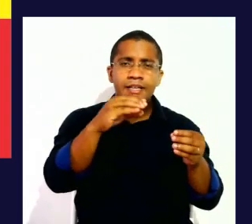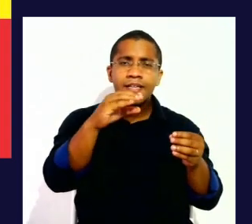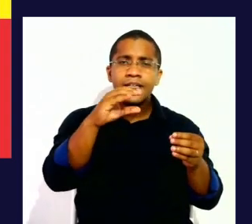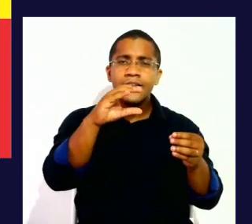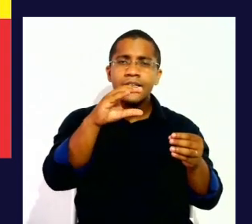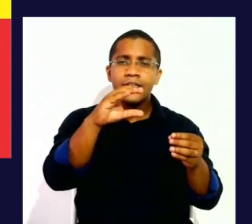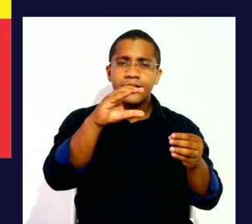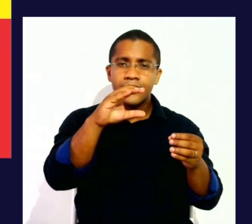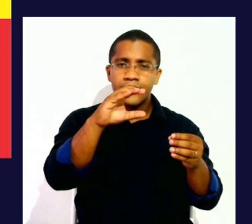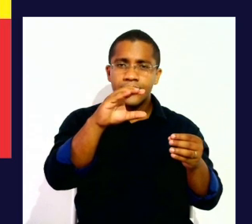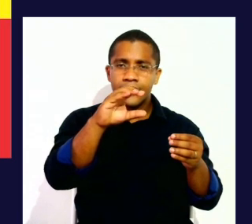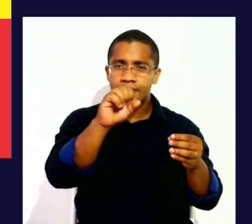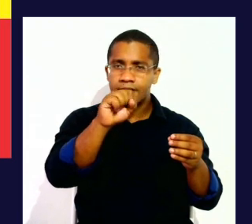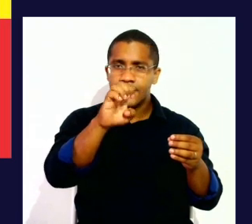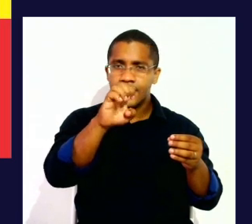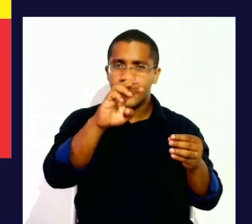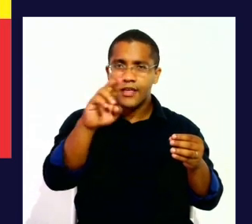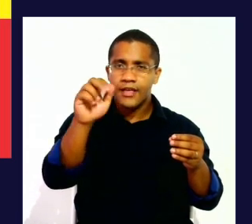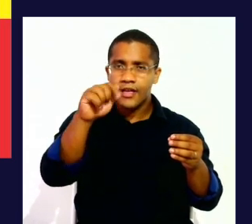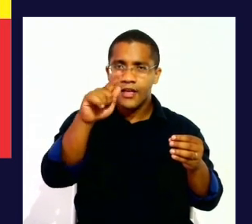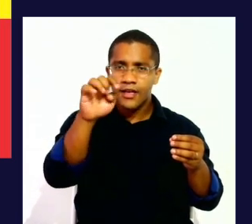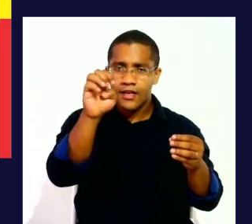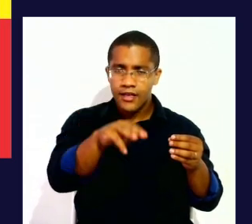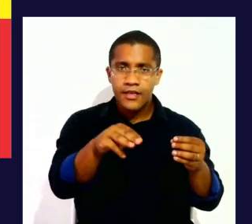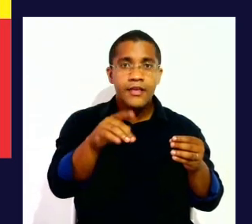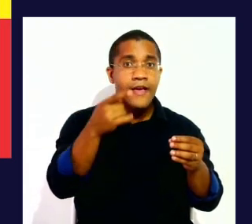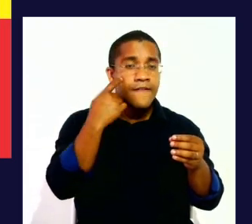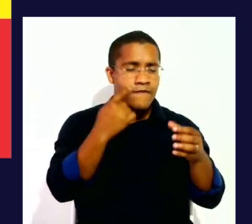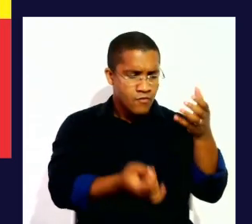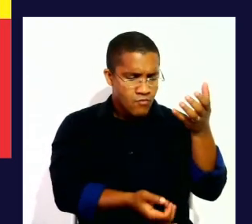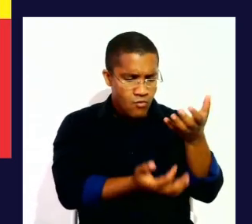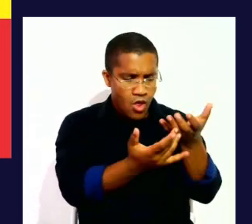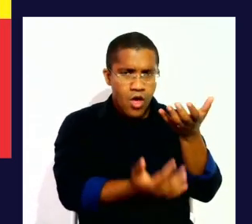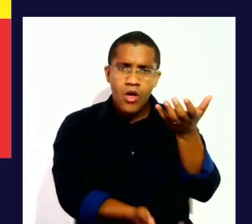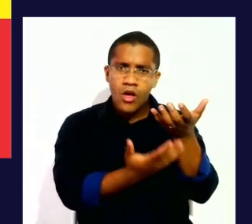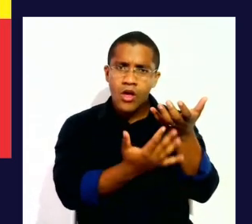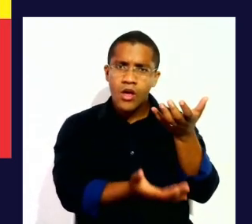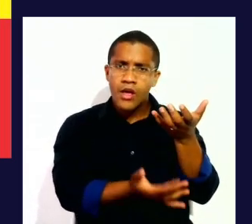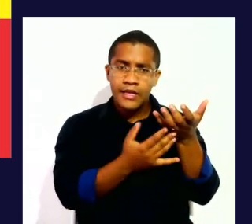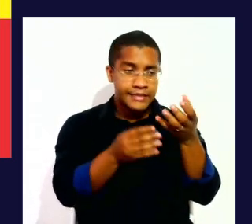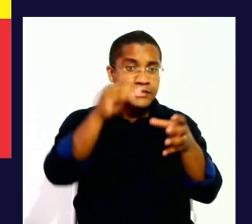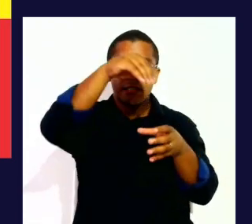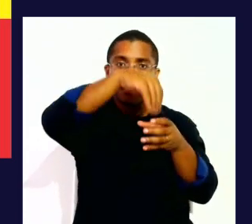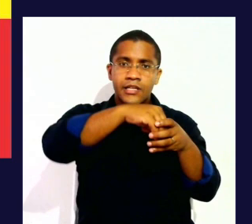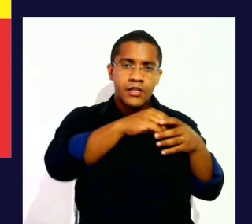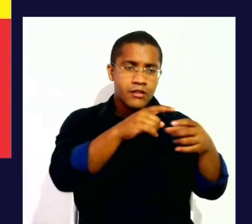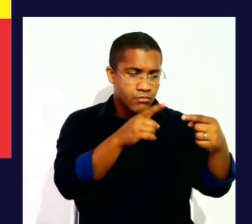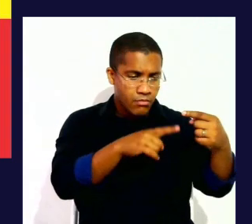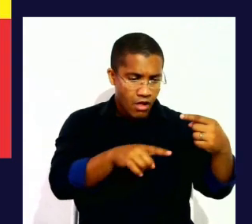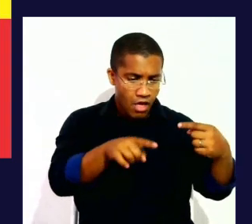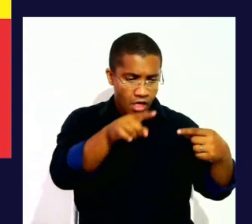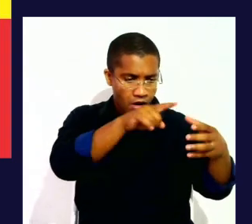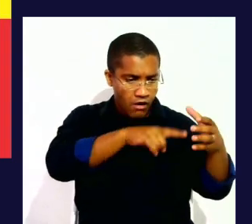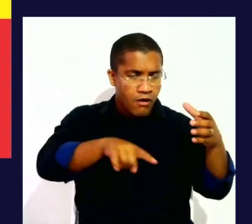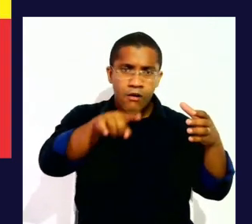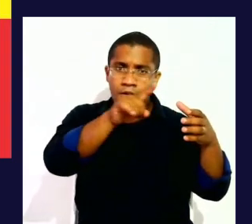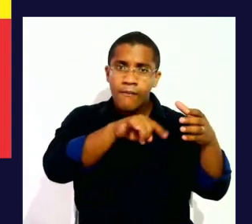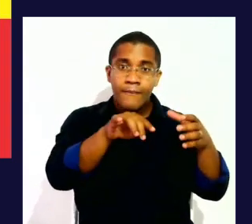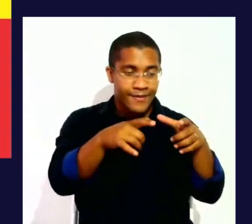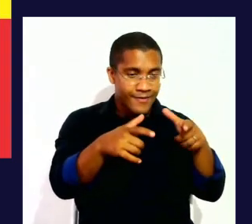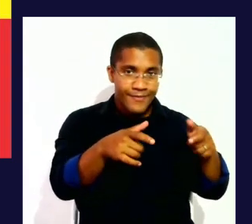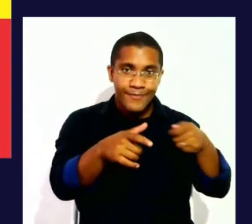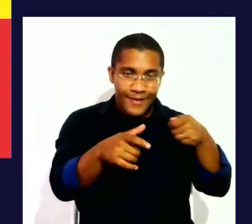vidro e levamos para ferver. Veremos que a corrente de convecção dentro da vasilha vai fazer com que